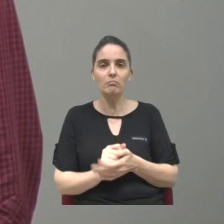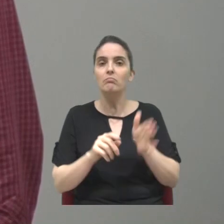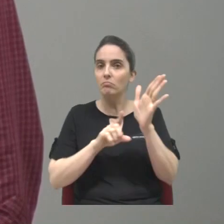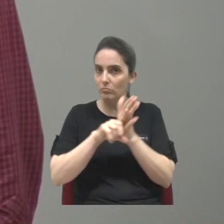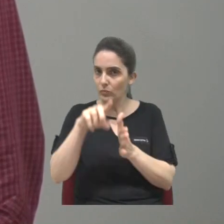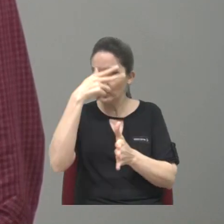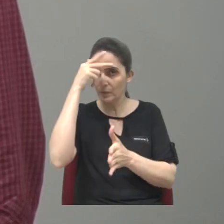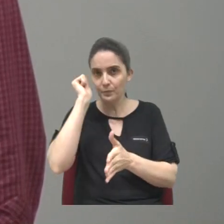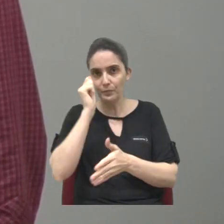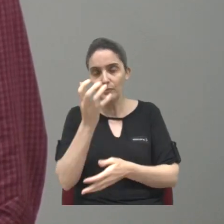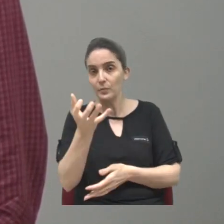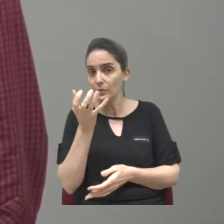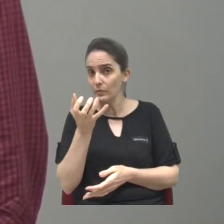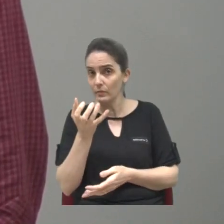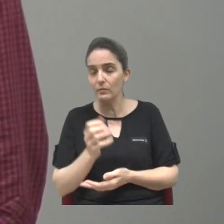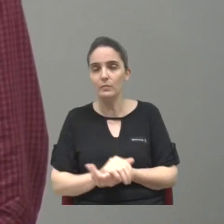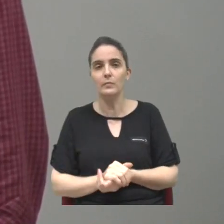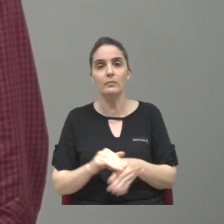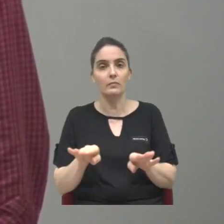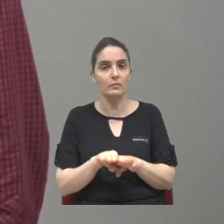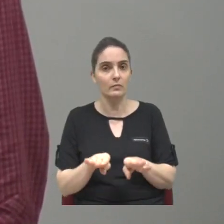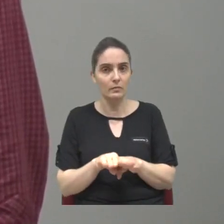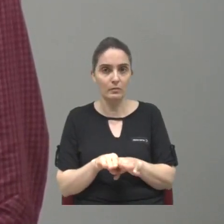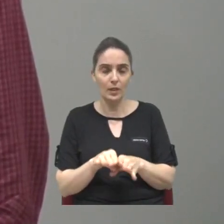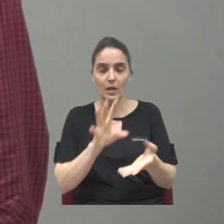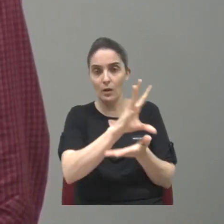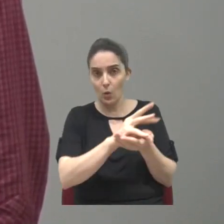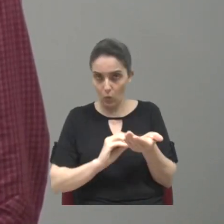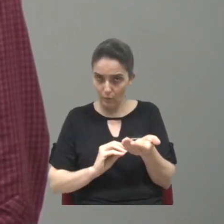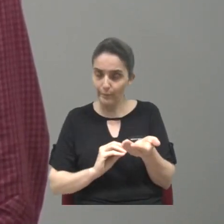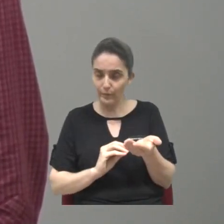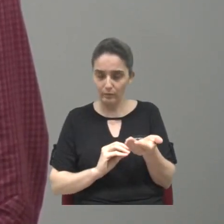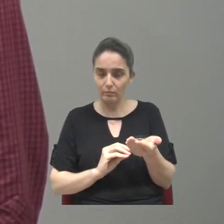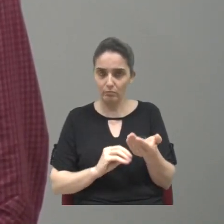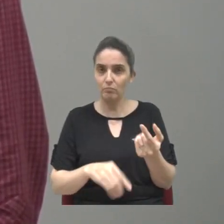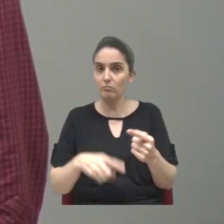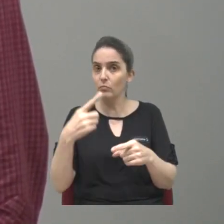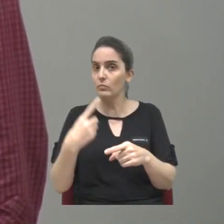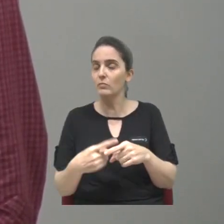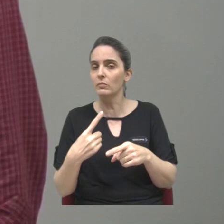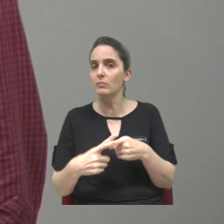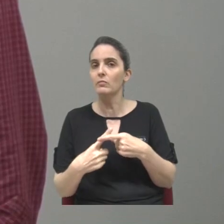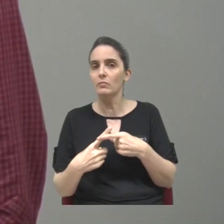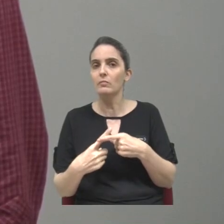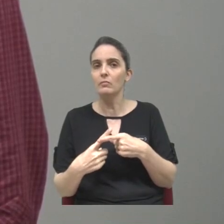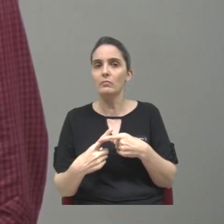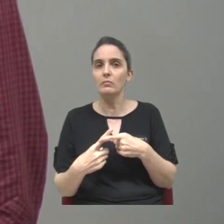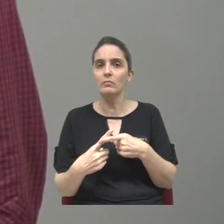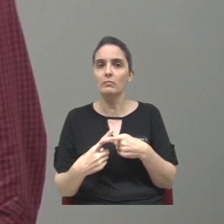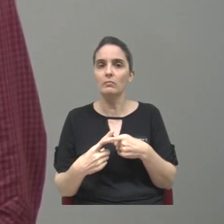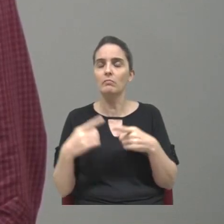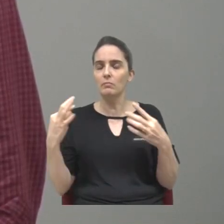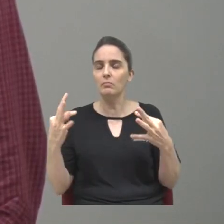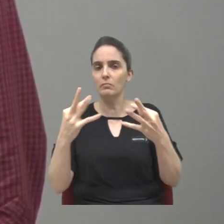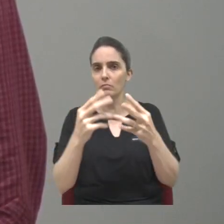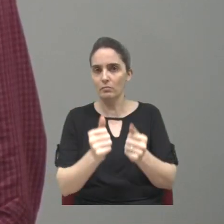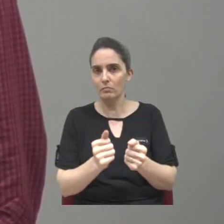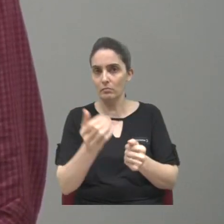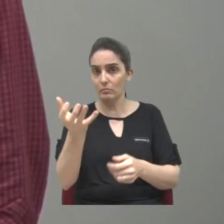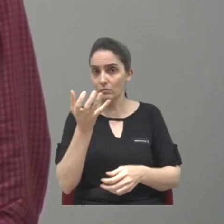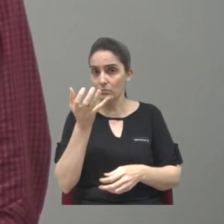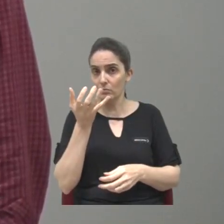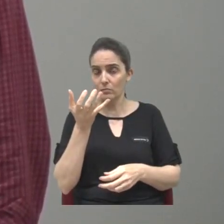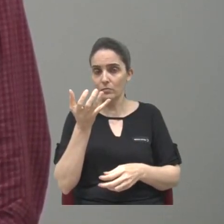senhor enviasse para mim cópia, até porque é de interesse de todos a melhoria daquela